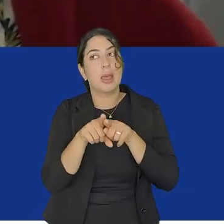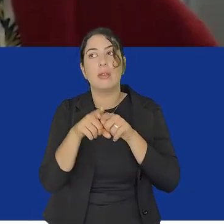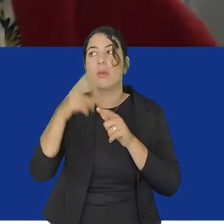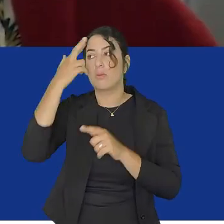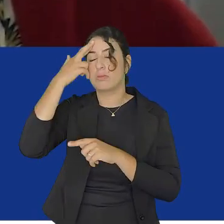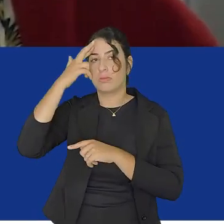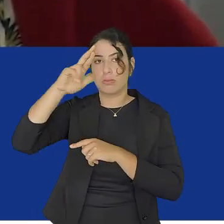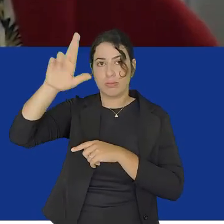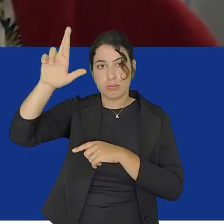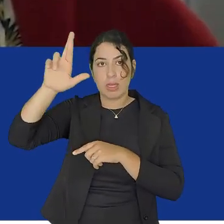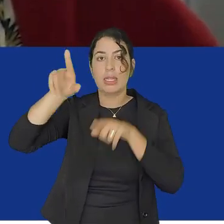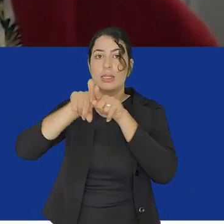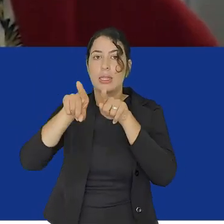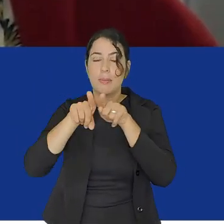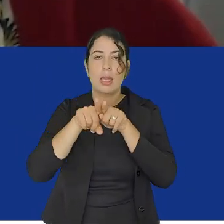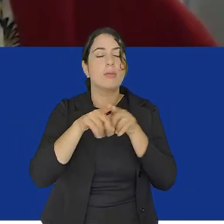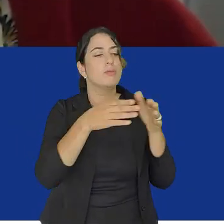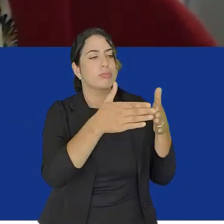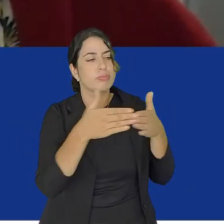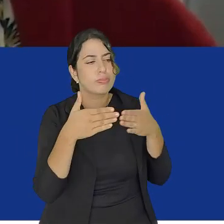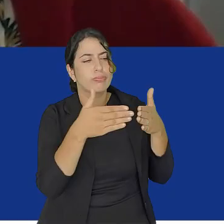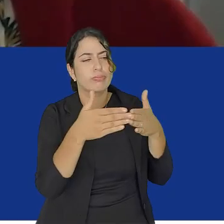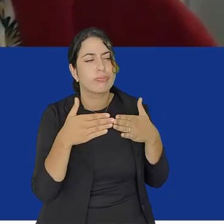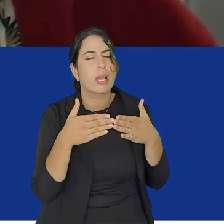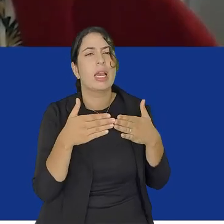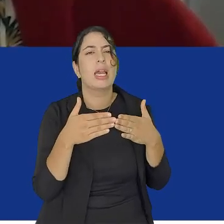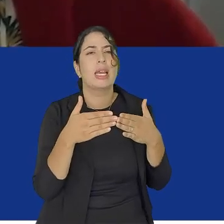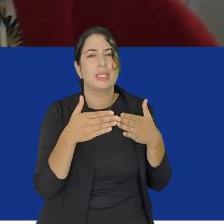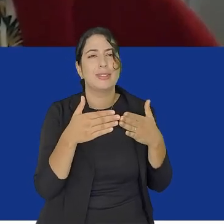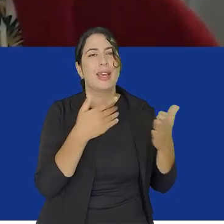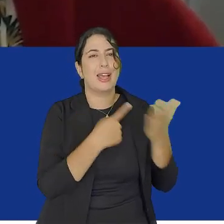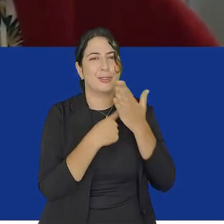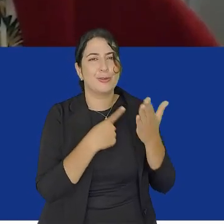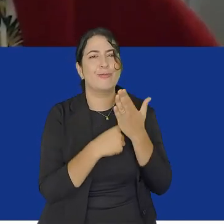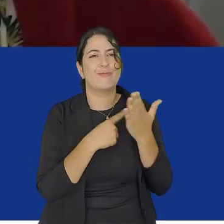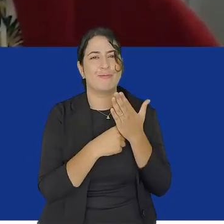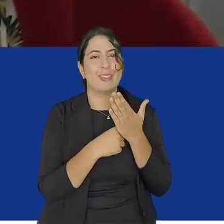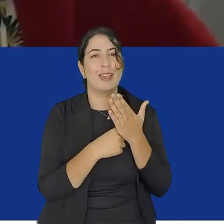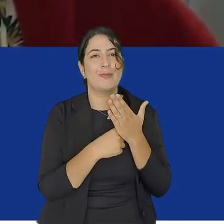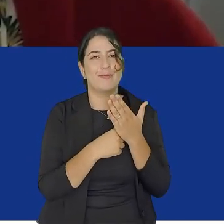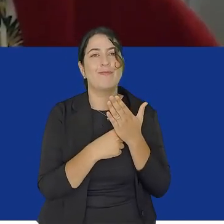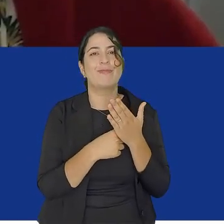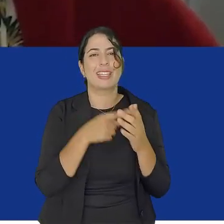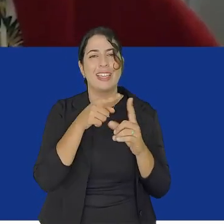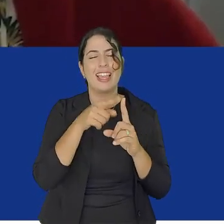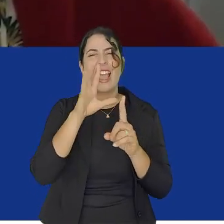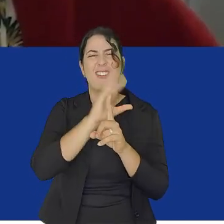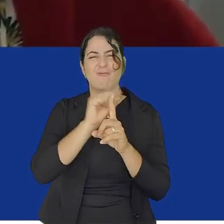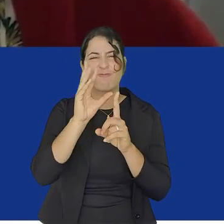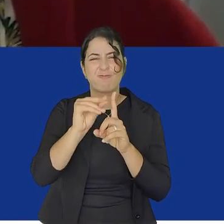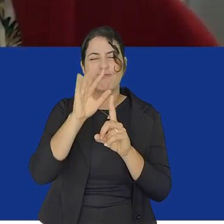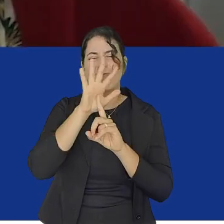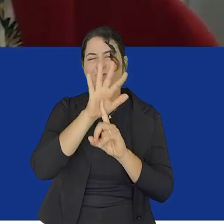buscando esse lugar de suporte, de orientação, para evitar o assédio, e também não ser conivente quando o assédio